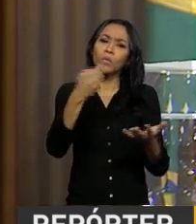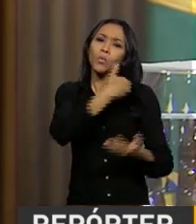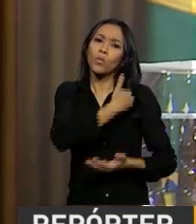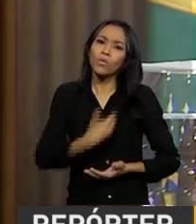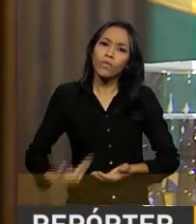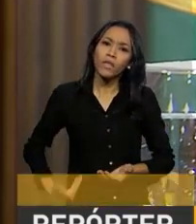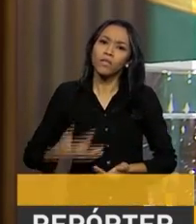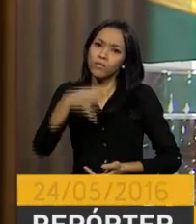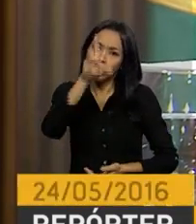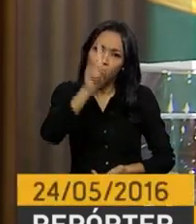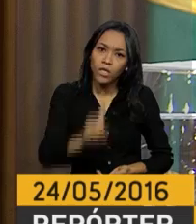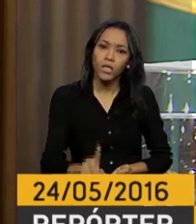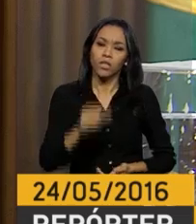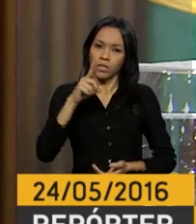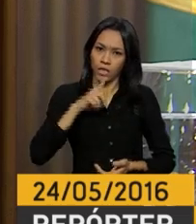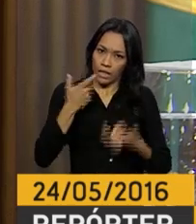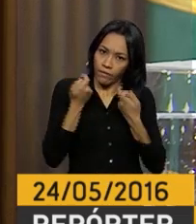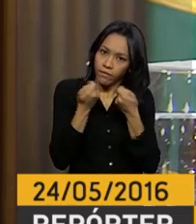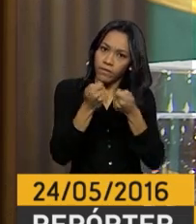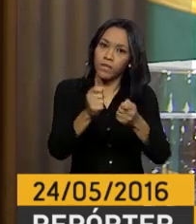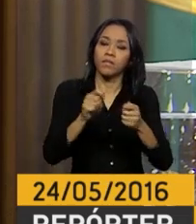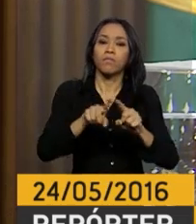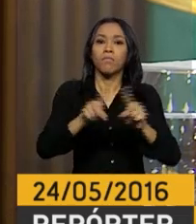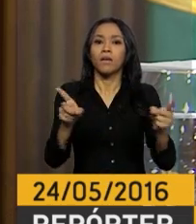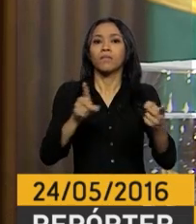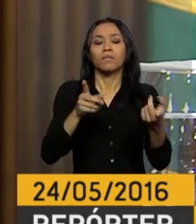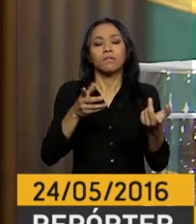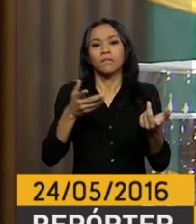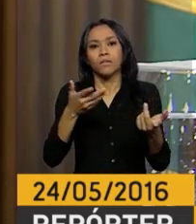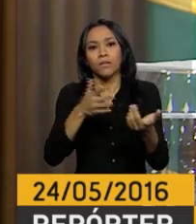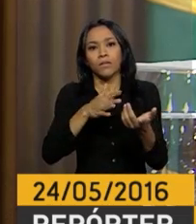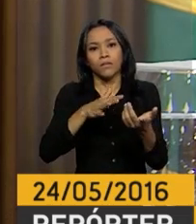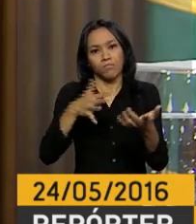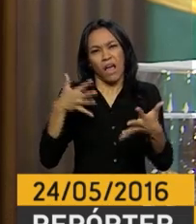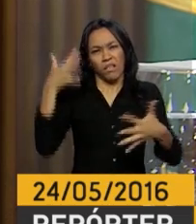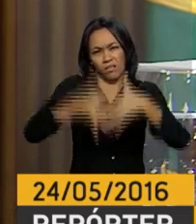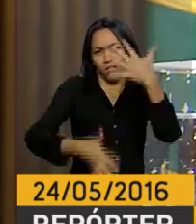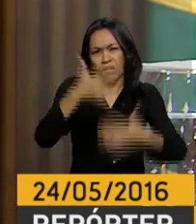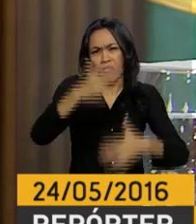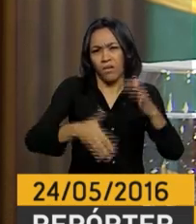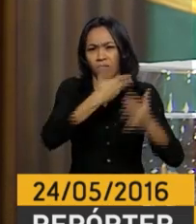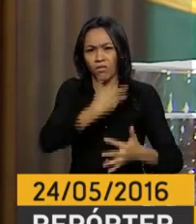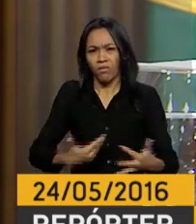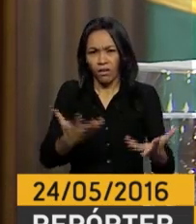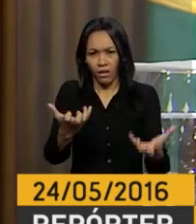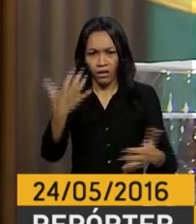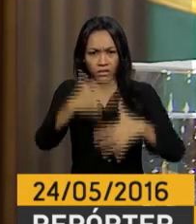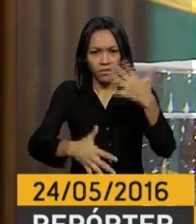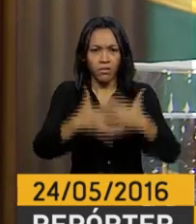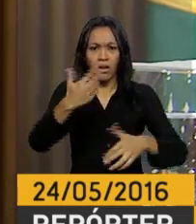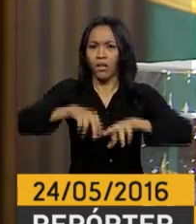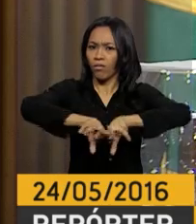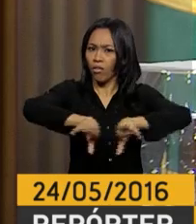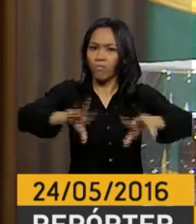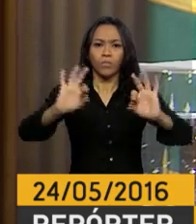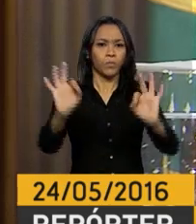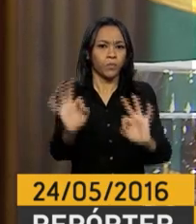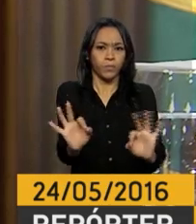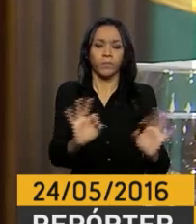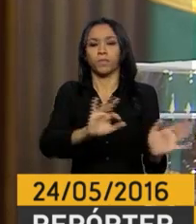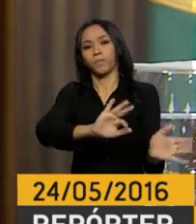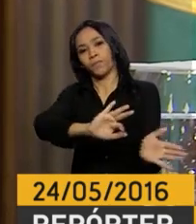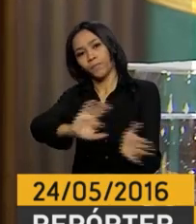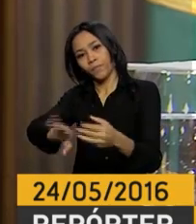defesa, farão a sua defesa, mas nada que o governo possa interferir. Então, eu digo, é a